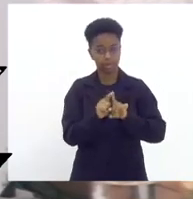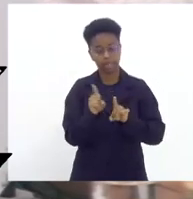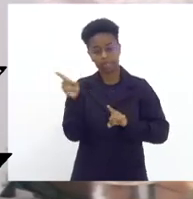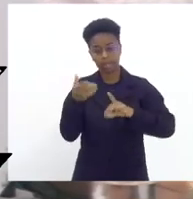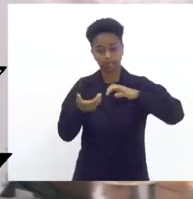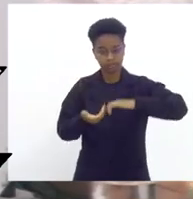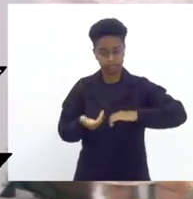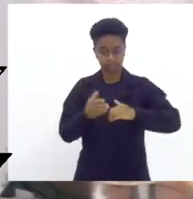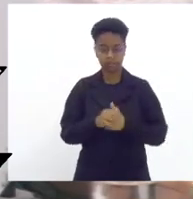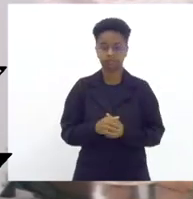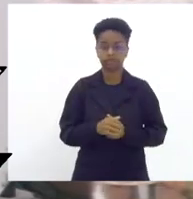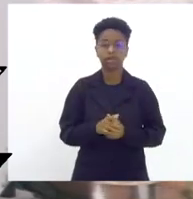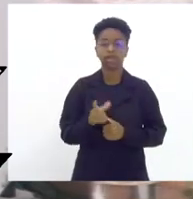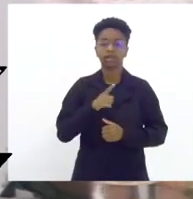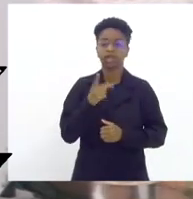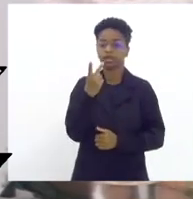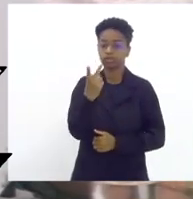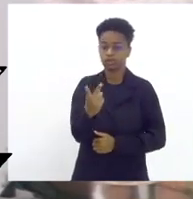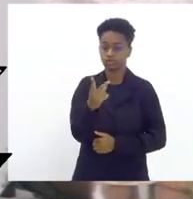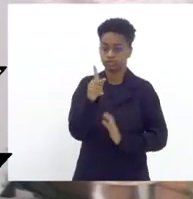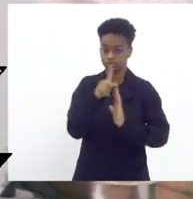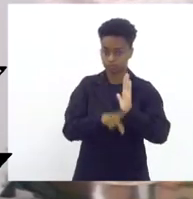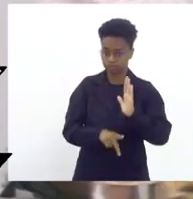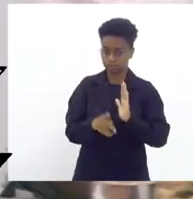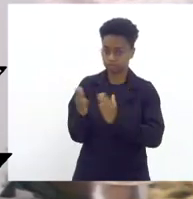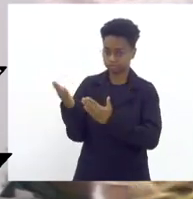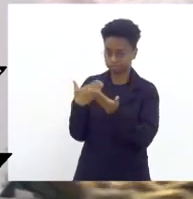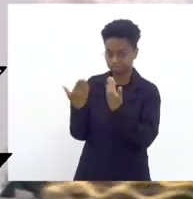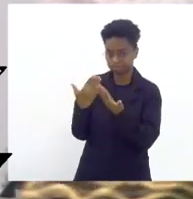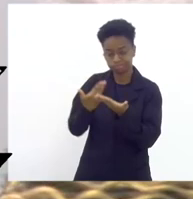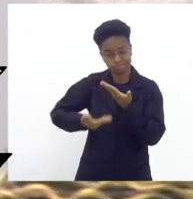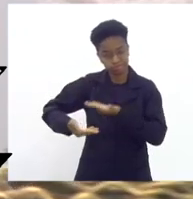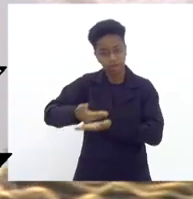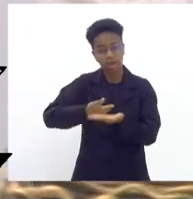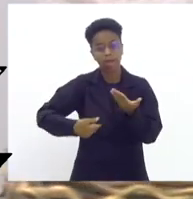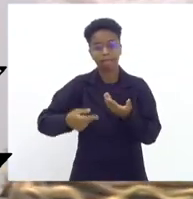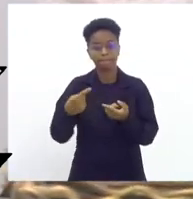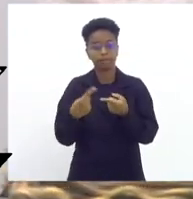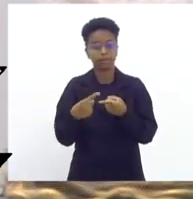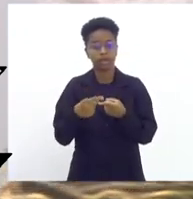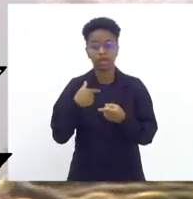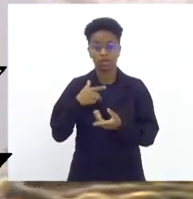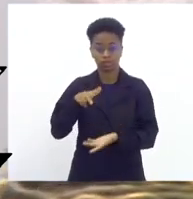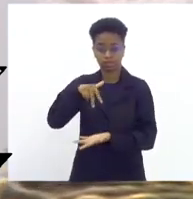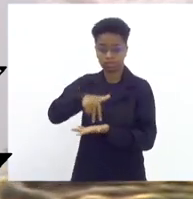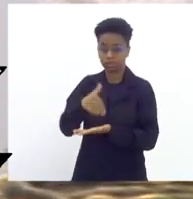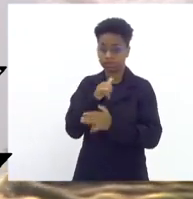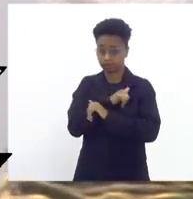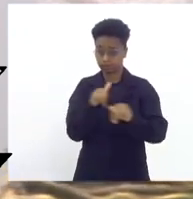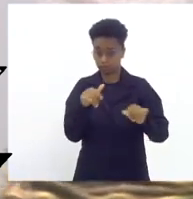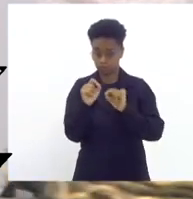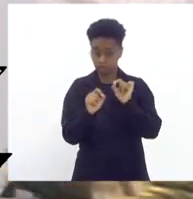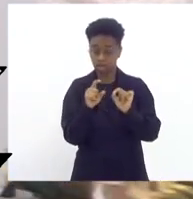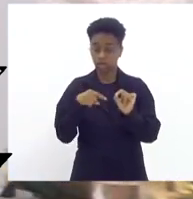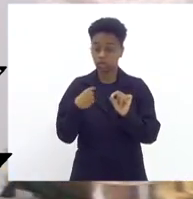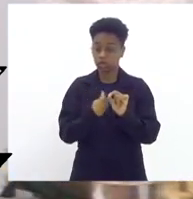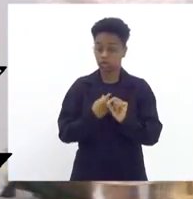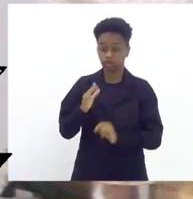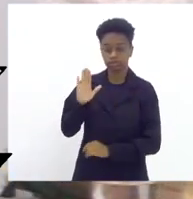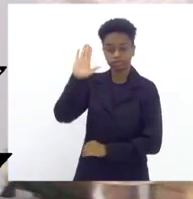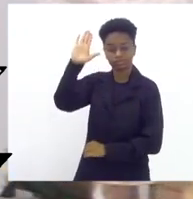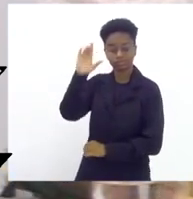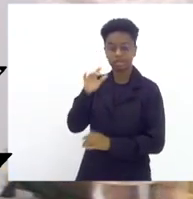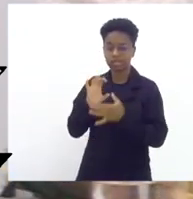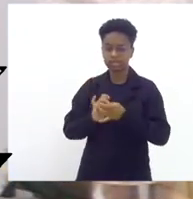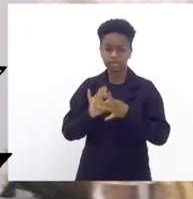Deputados são dois projetos fruto de diálogo porque no limite eu estou aqui para dizer isso nosso mandato está à